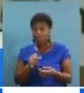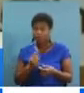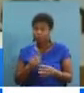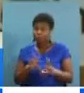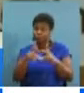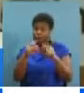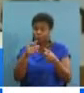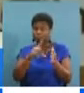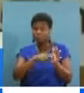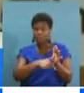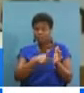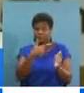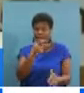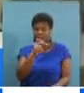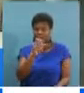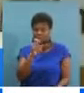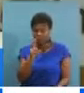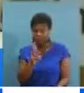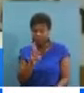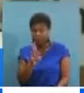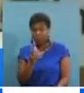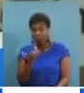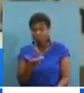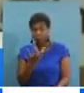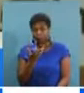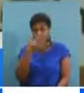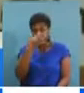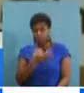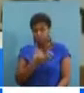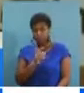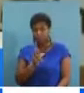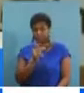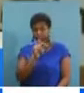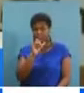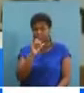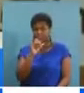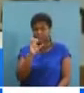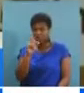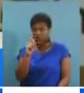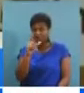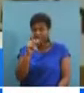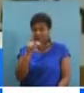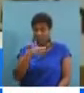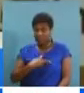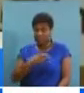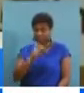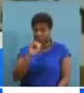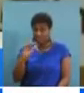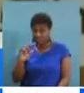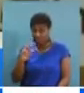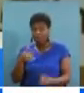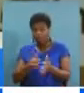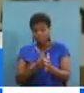o desenvolvimento do projeto da TACV e acreditamos que a Icelandair, e sabemos todos que a Icelandair tem